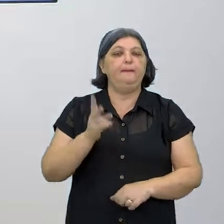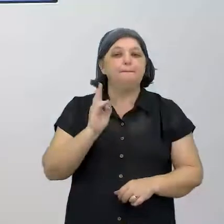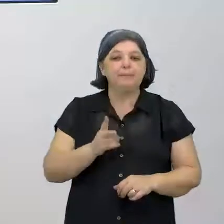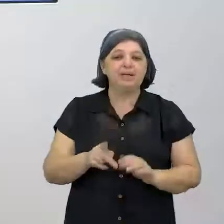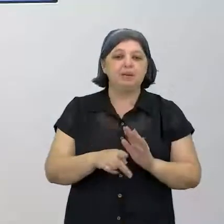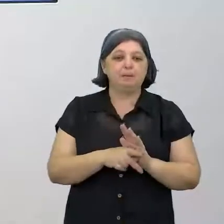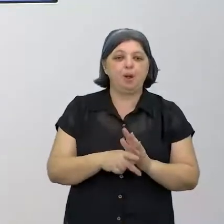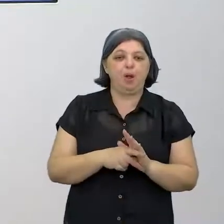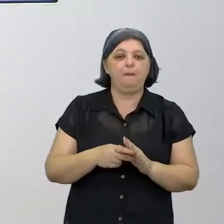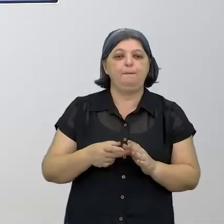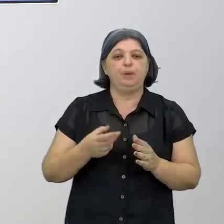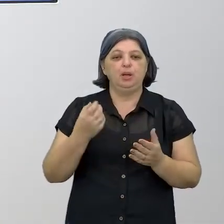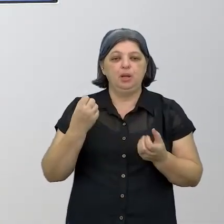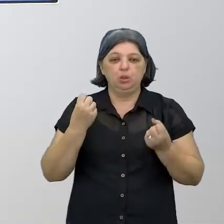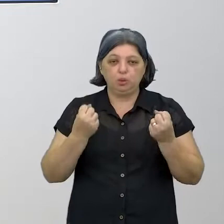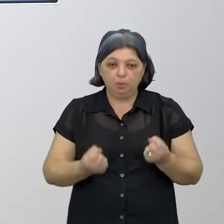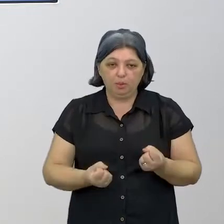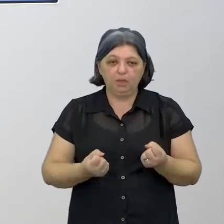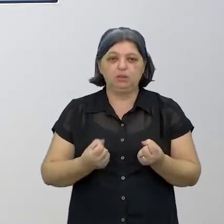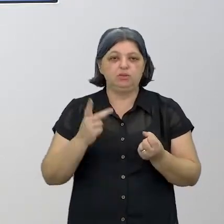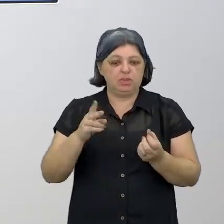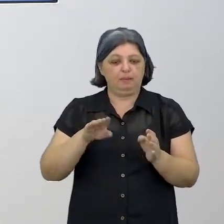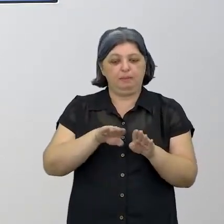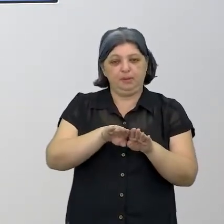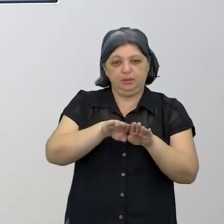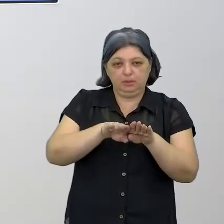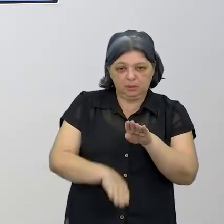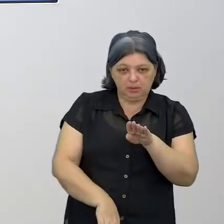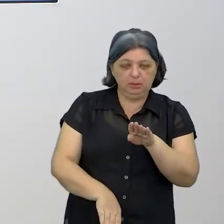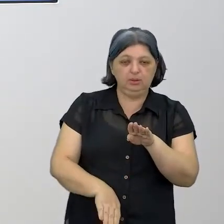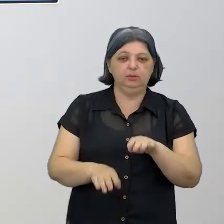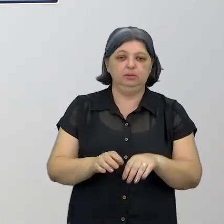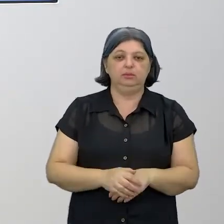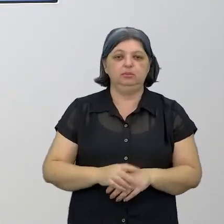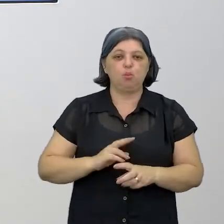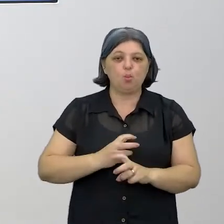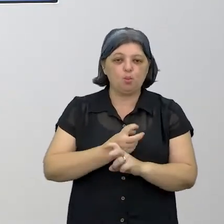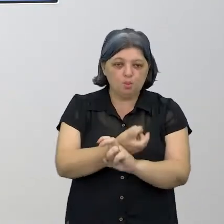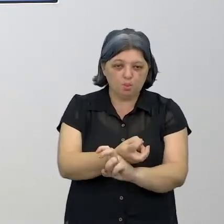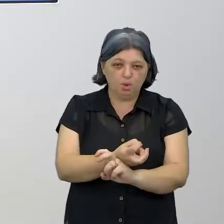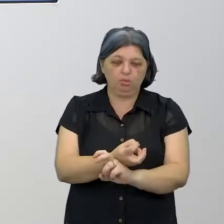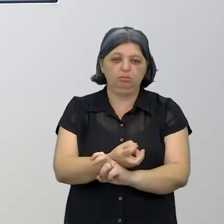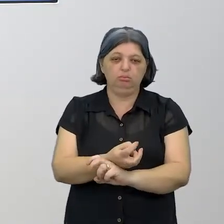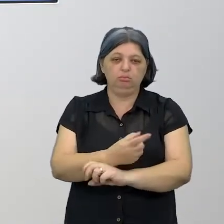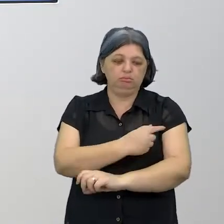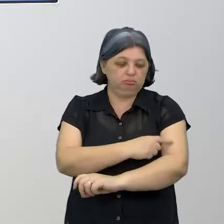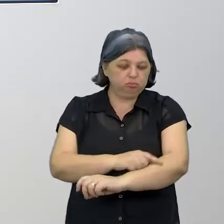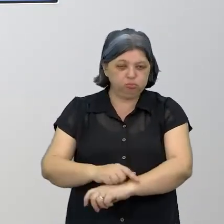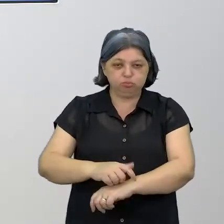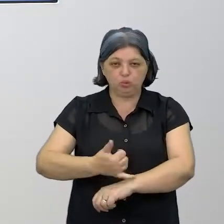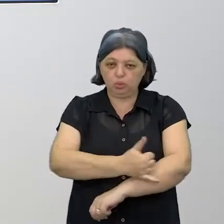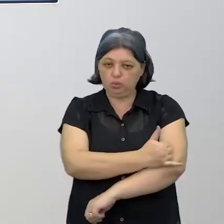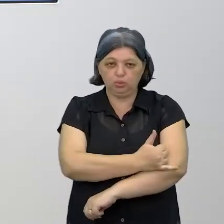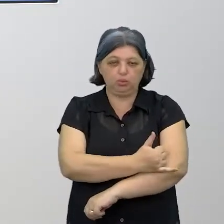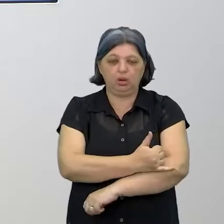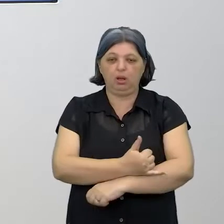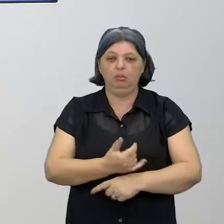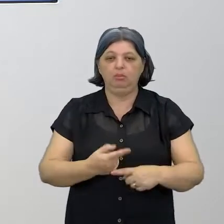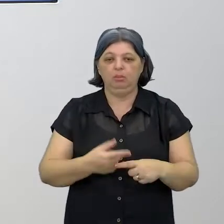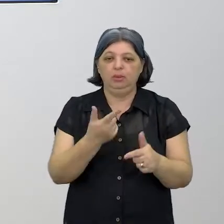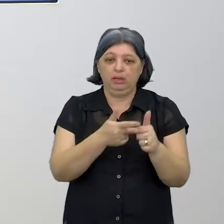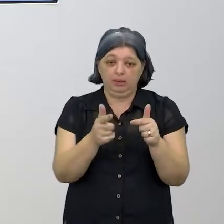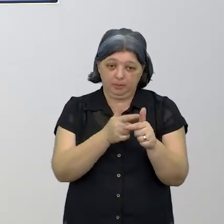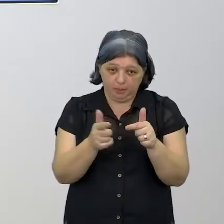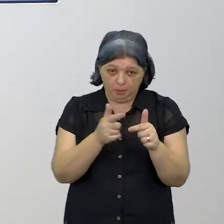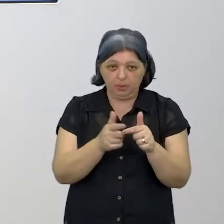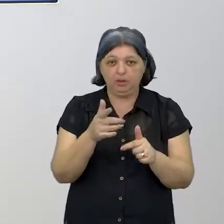peso saudável para a idade daquela pessoa. Muitas vezes aparecendo os ossos, perdendo toda a gordura corporal e levando a problemas de